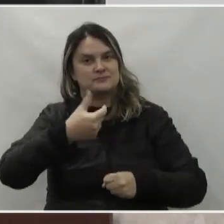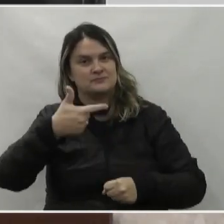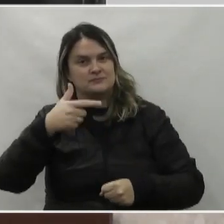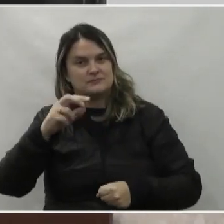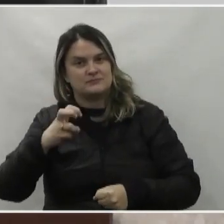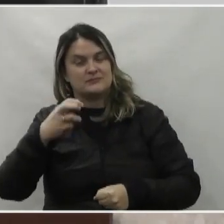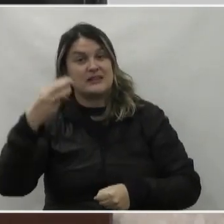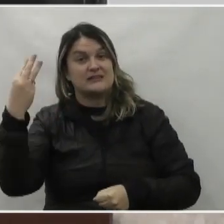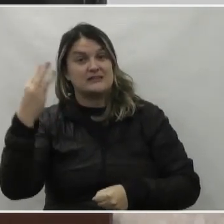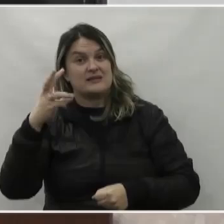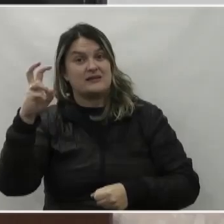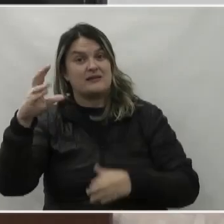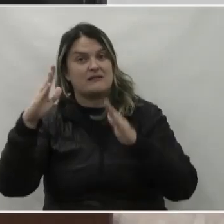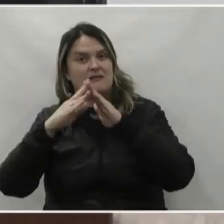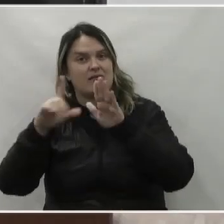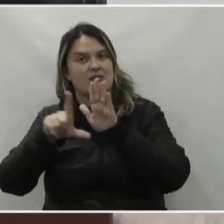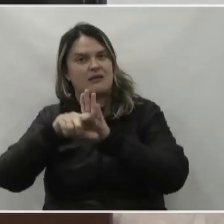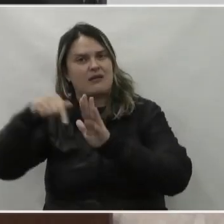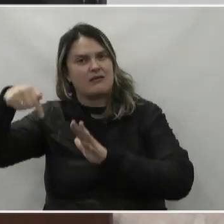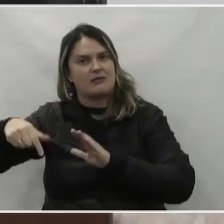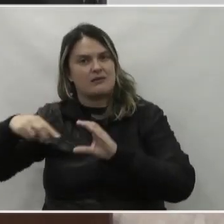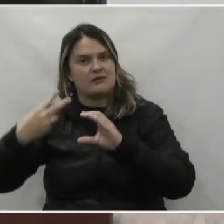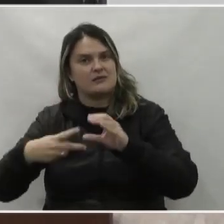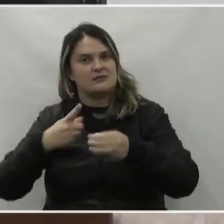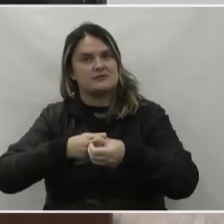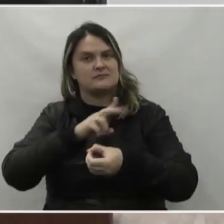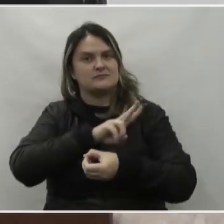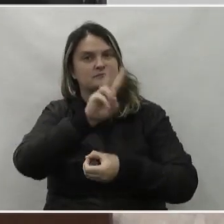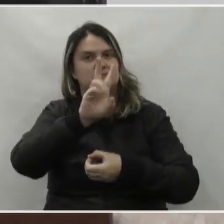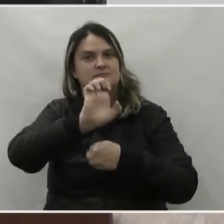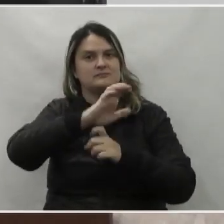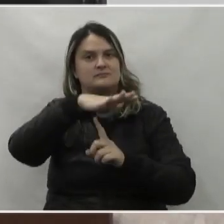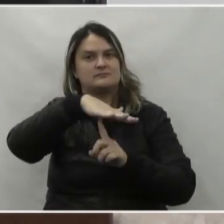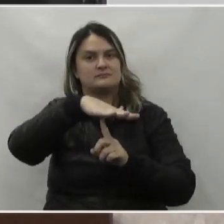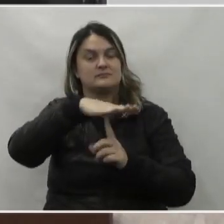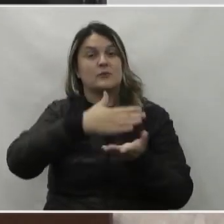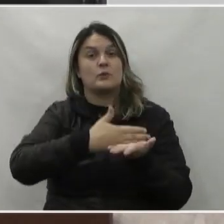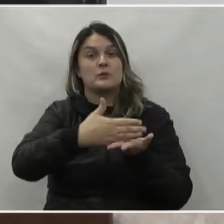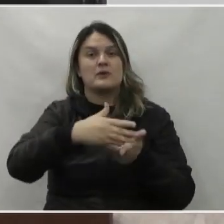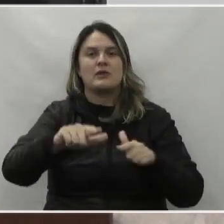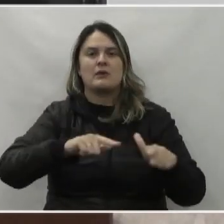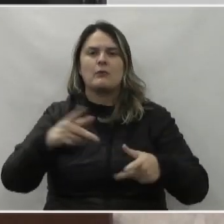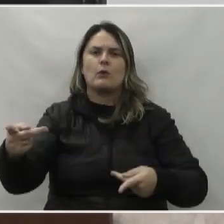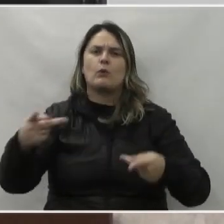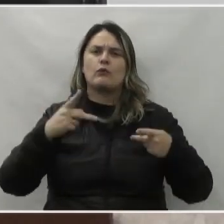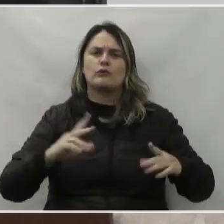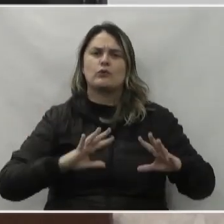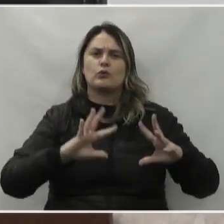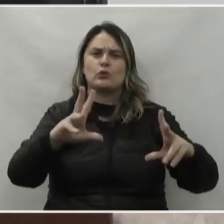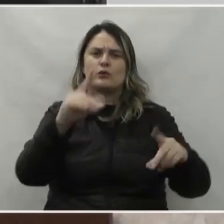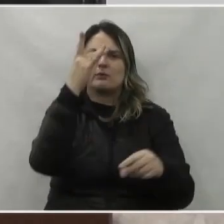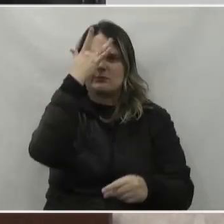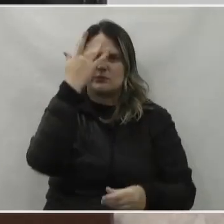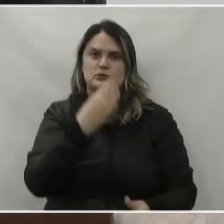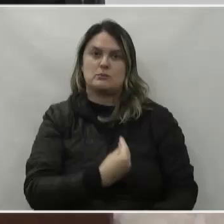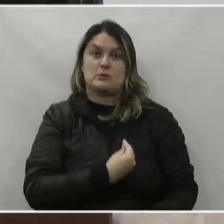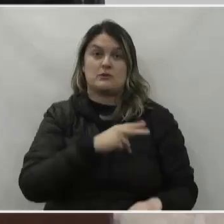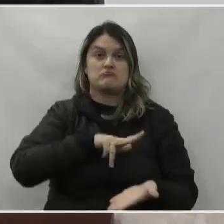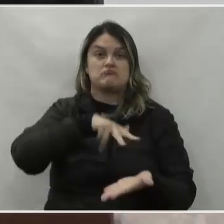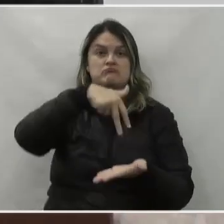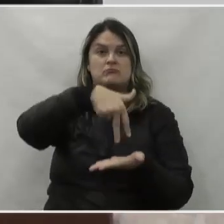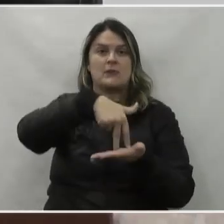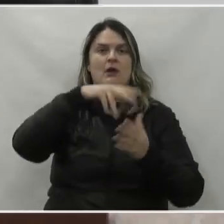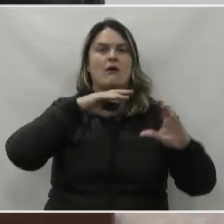da 35ª legislatura da Câmara Municipal de União da Vitória, Estado do Paraná. Iniciando os trabalhos, convido para que todos se coloquem em posição de respeito